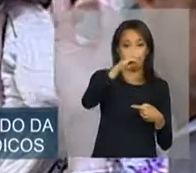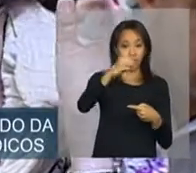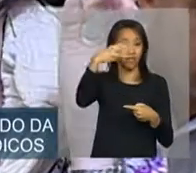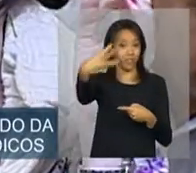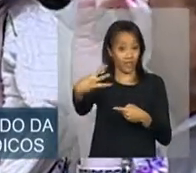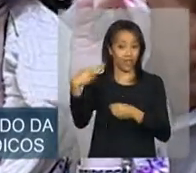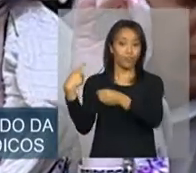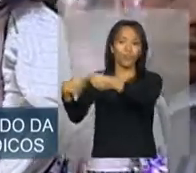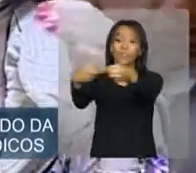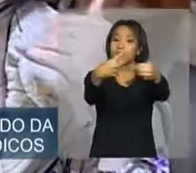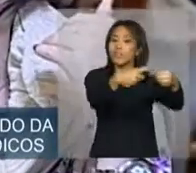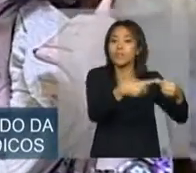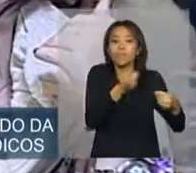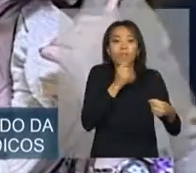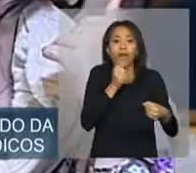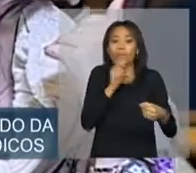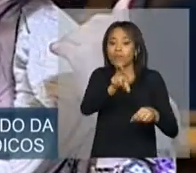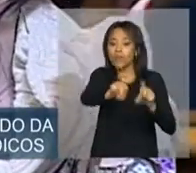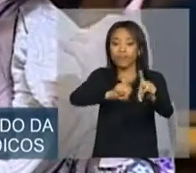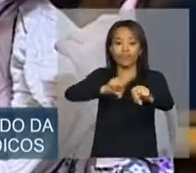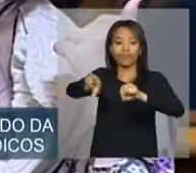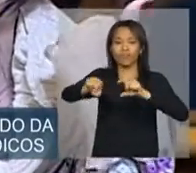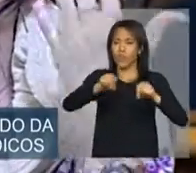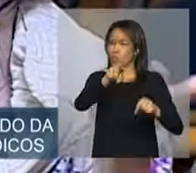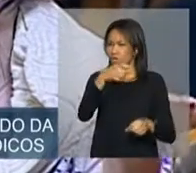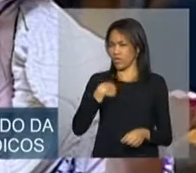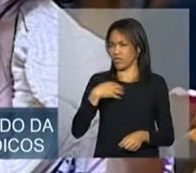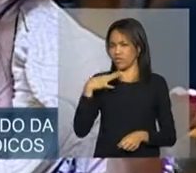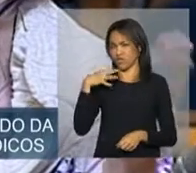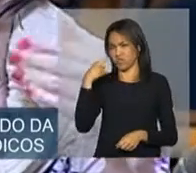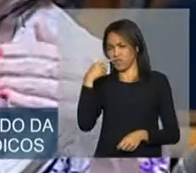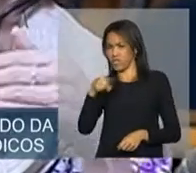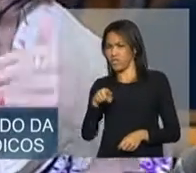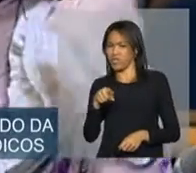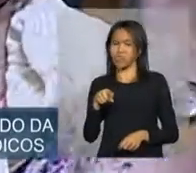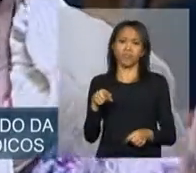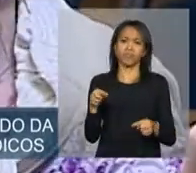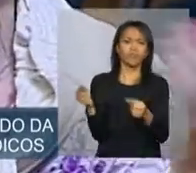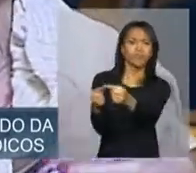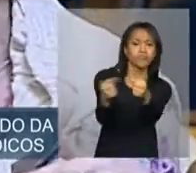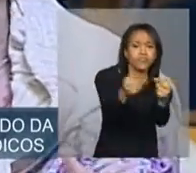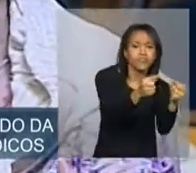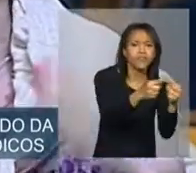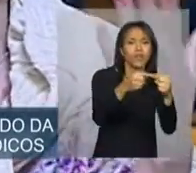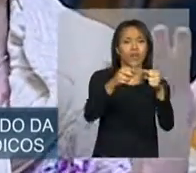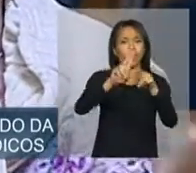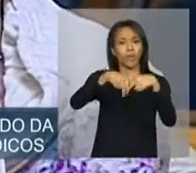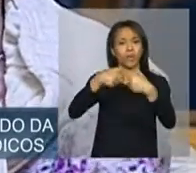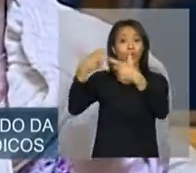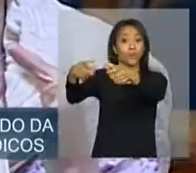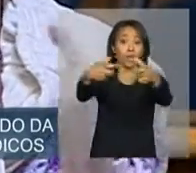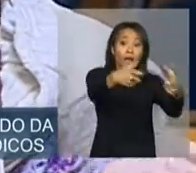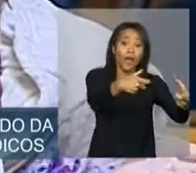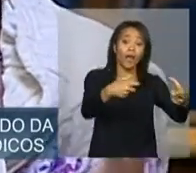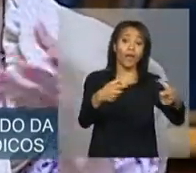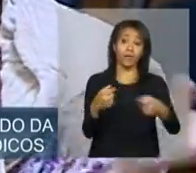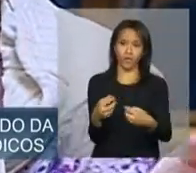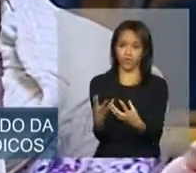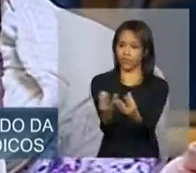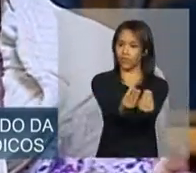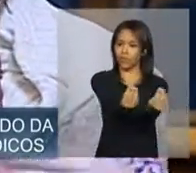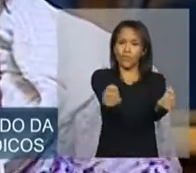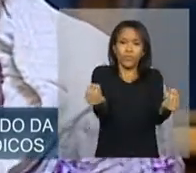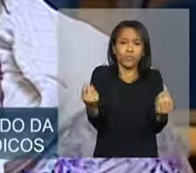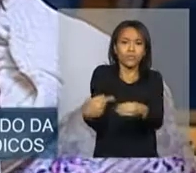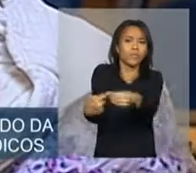municípios que não foram citados o quê que vocês viram de comum eles essa alguma região que que eles têm em comum para